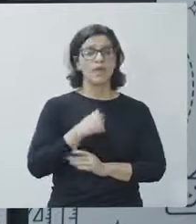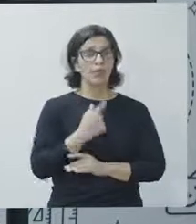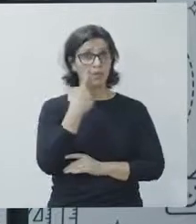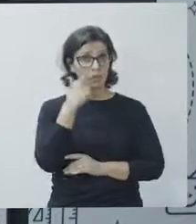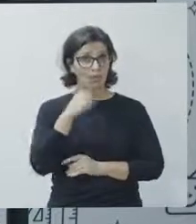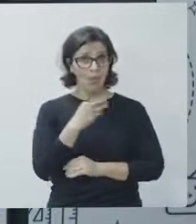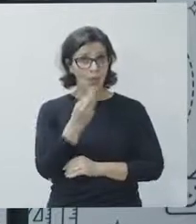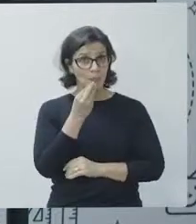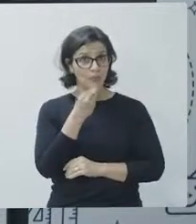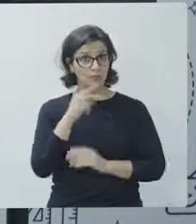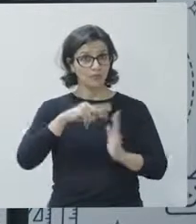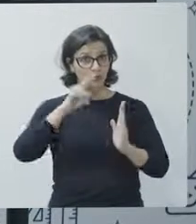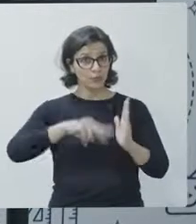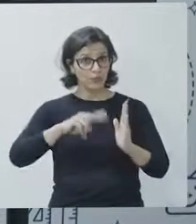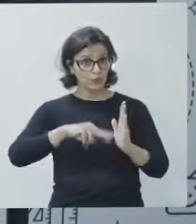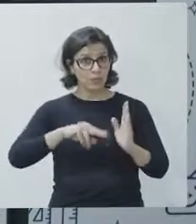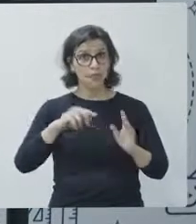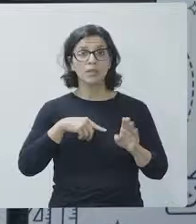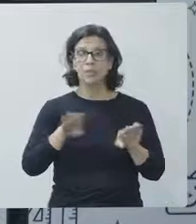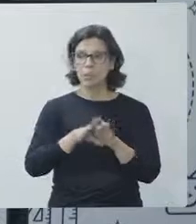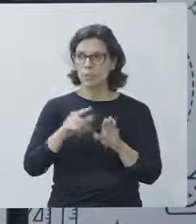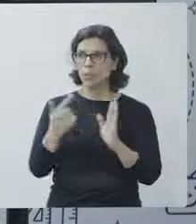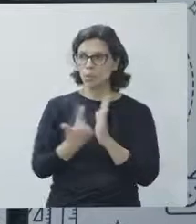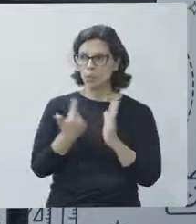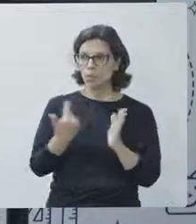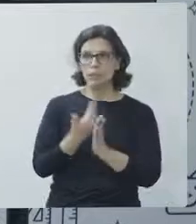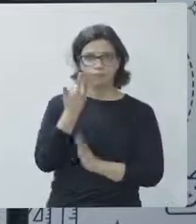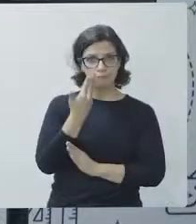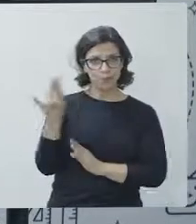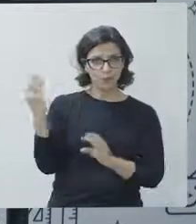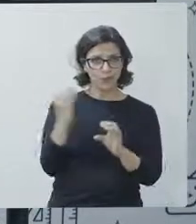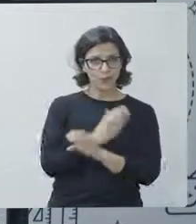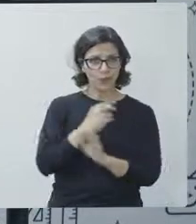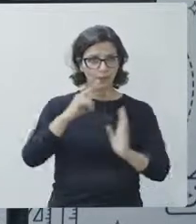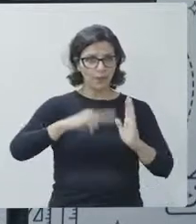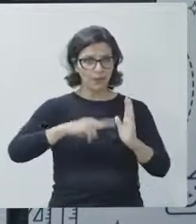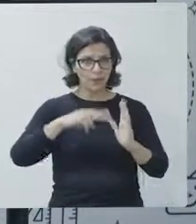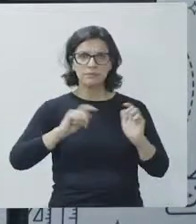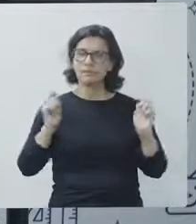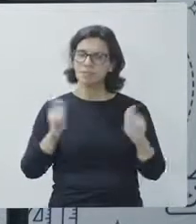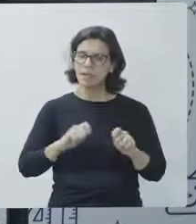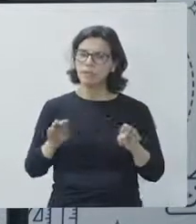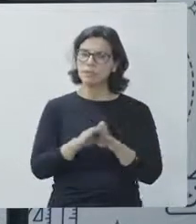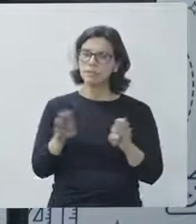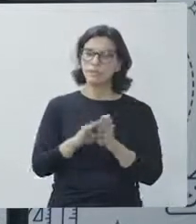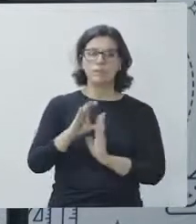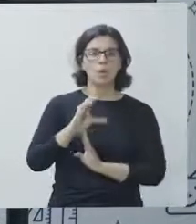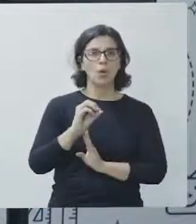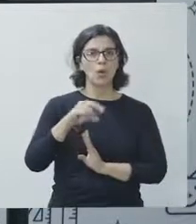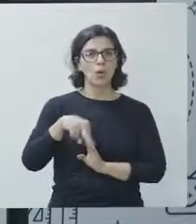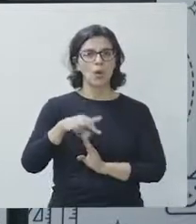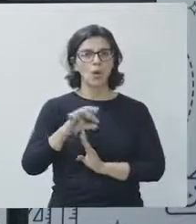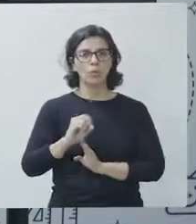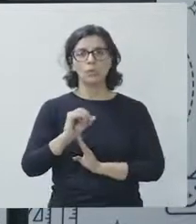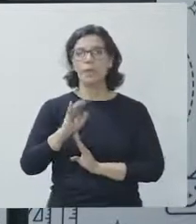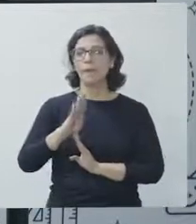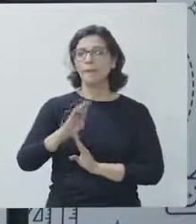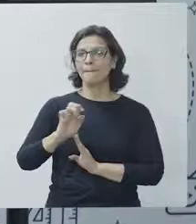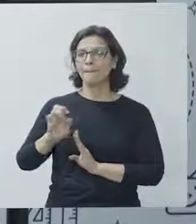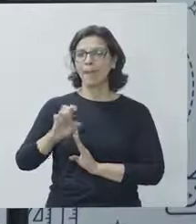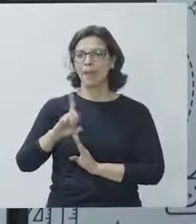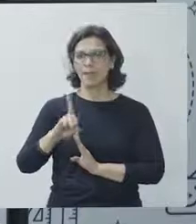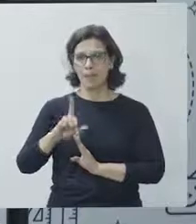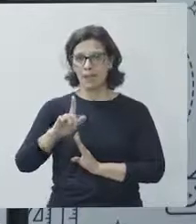a oportunidade de fazer a leitura completa desta obra, Os Contos de Beedle, o Bardo,